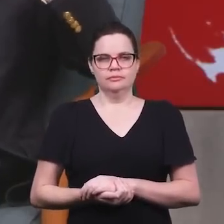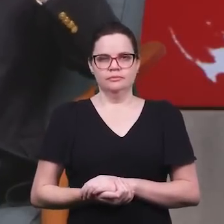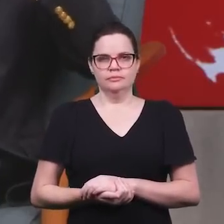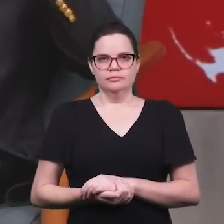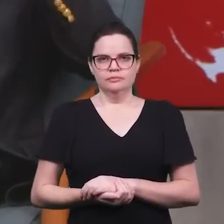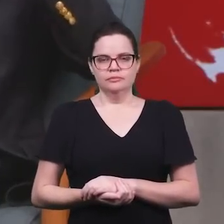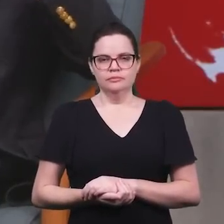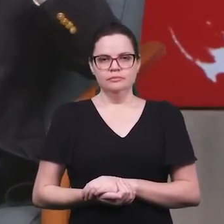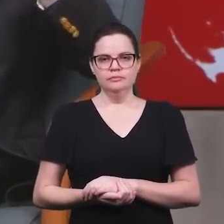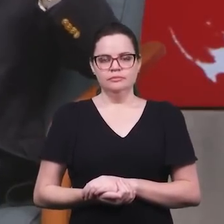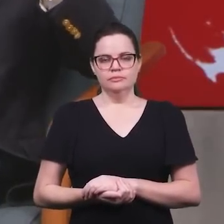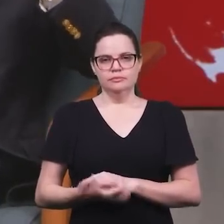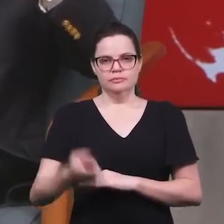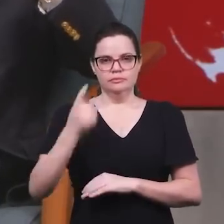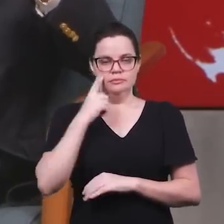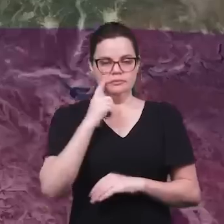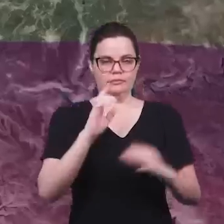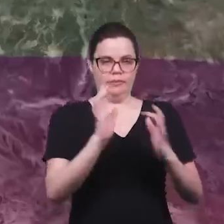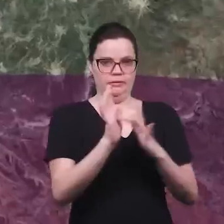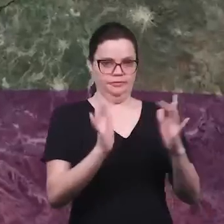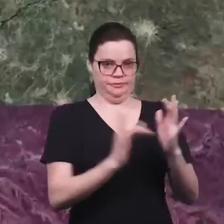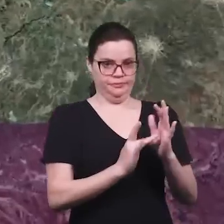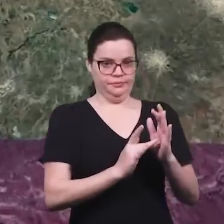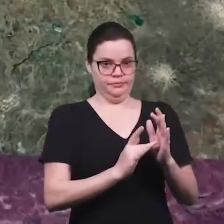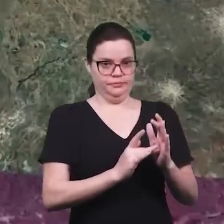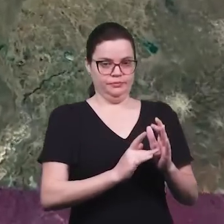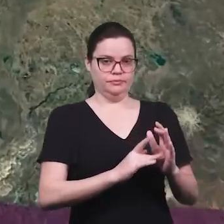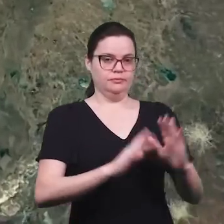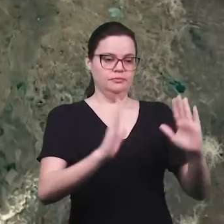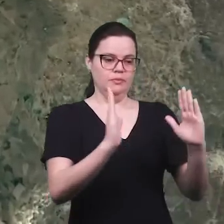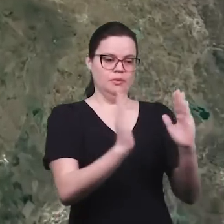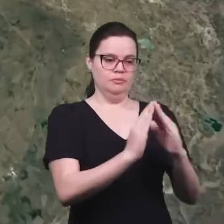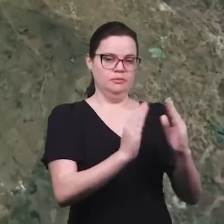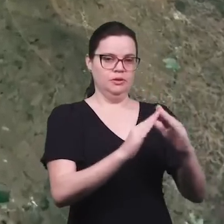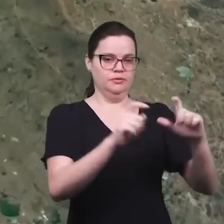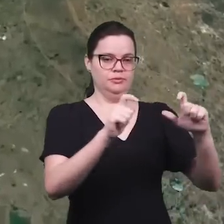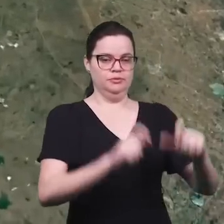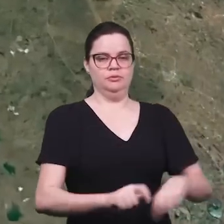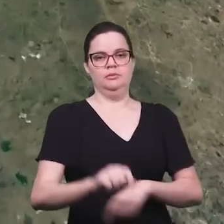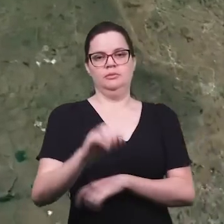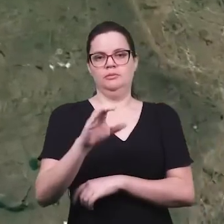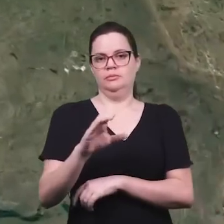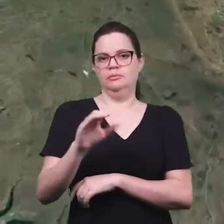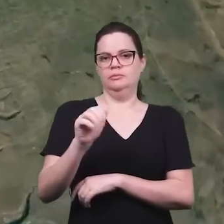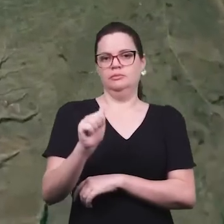Jesus morava em Cafarnaum, que era uma cidade